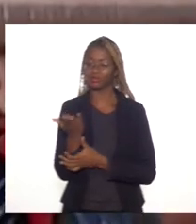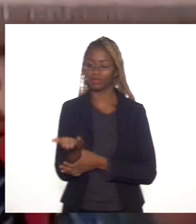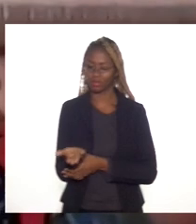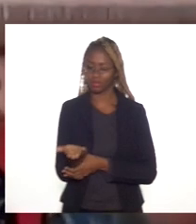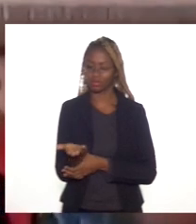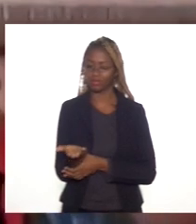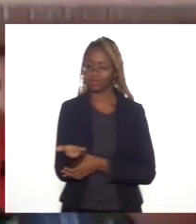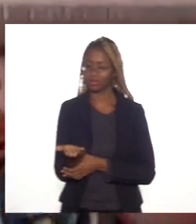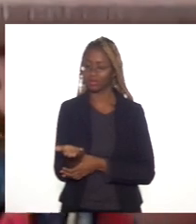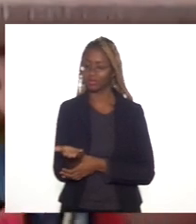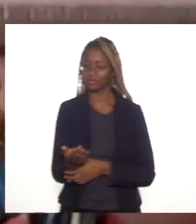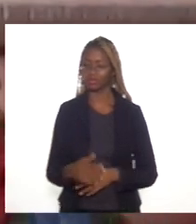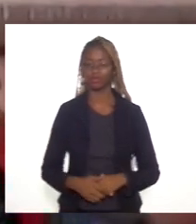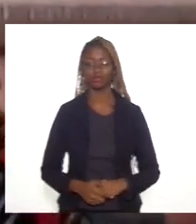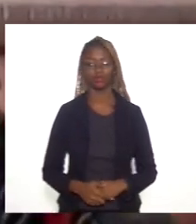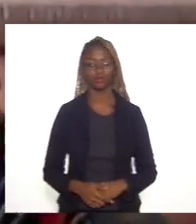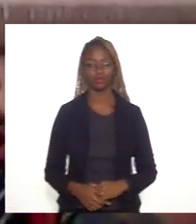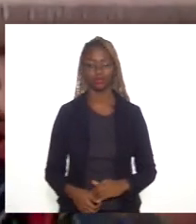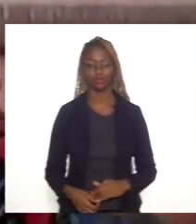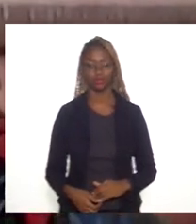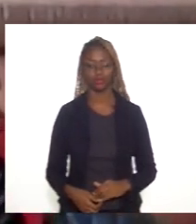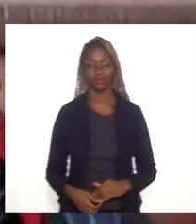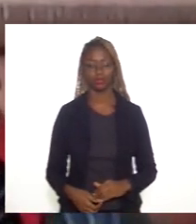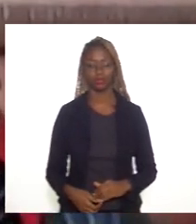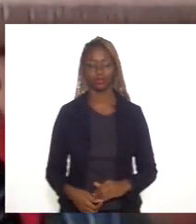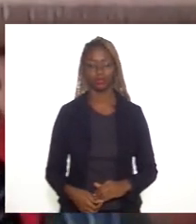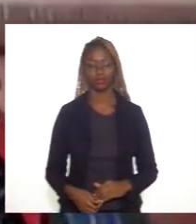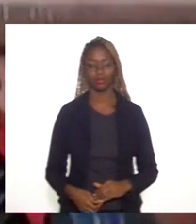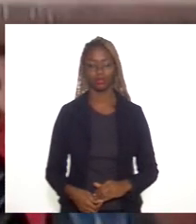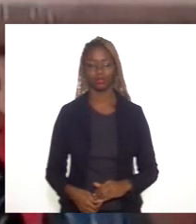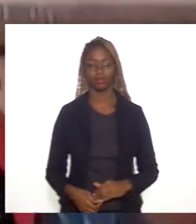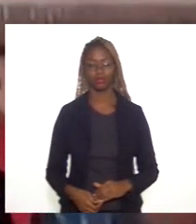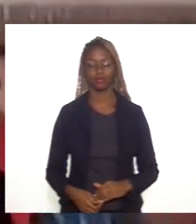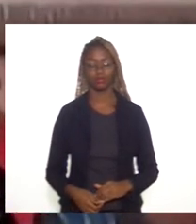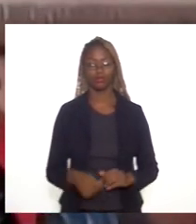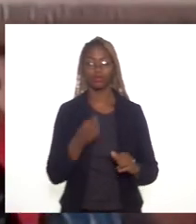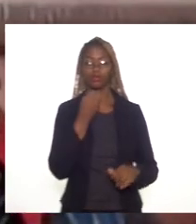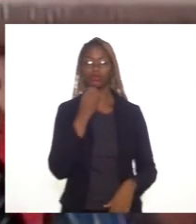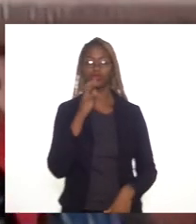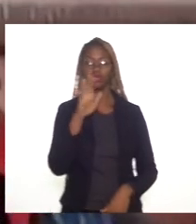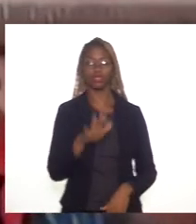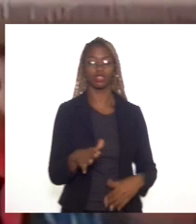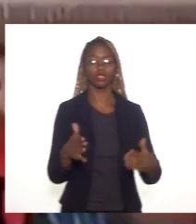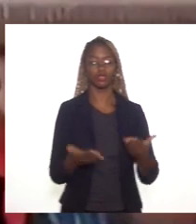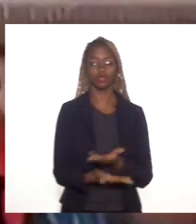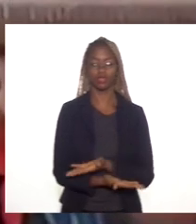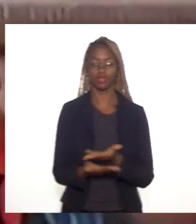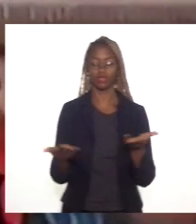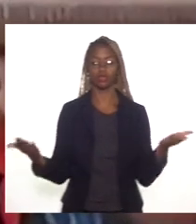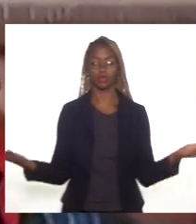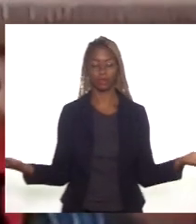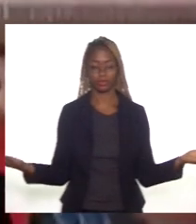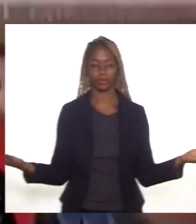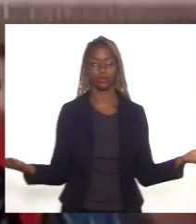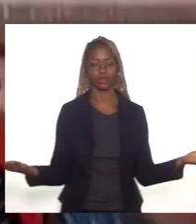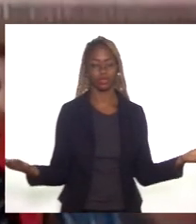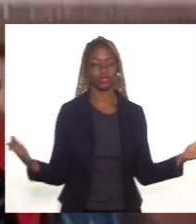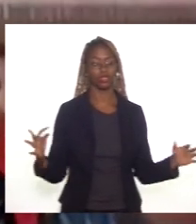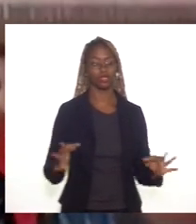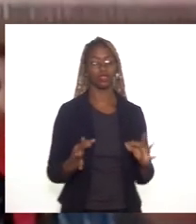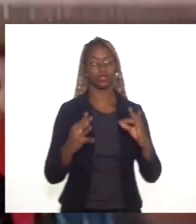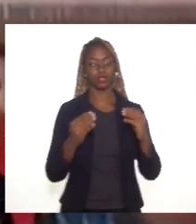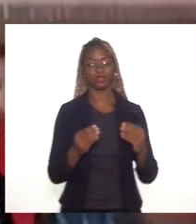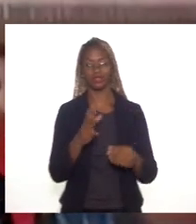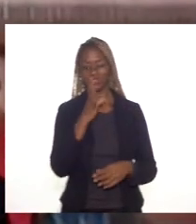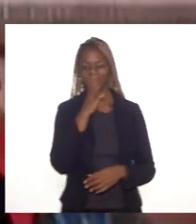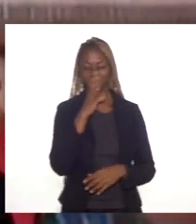Bálsamo de gileade no coração. Boa tarde a todos e todas, boa tarde a quem nos assiste pela